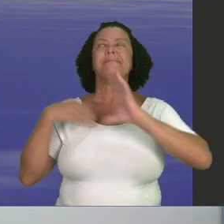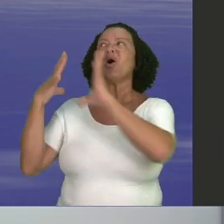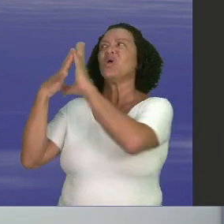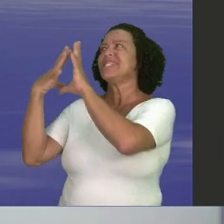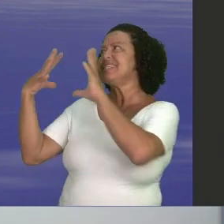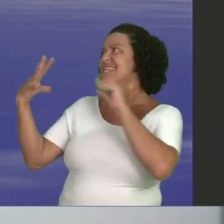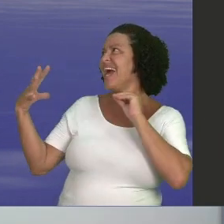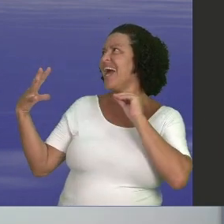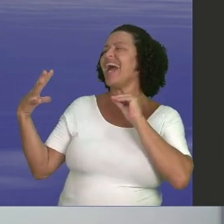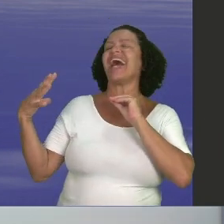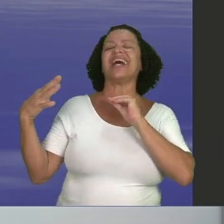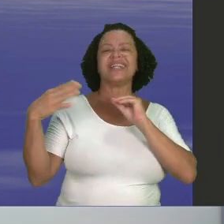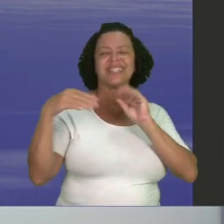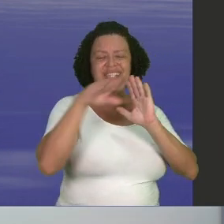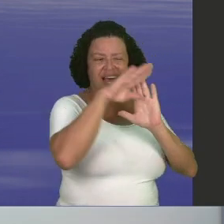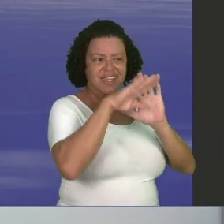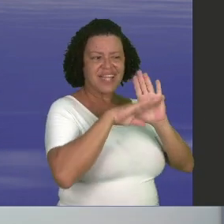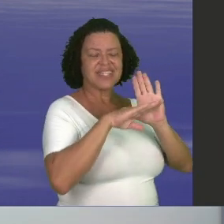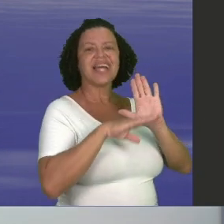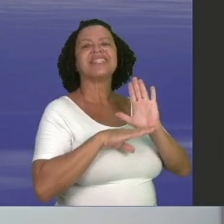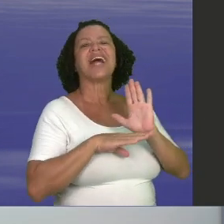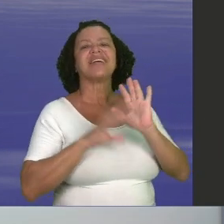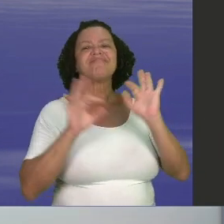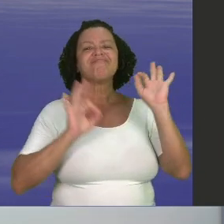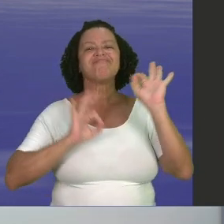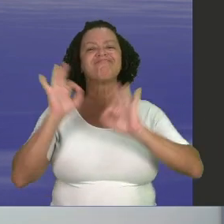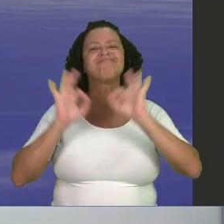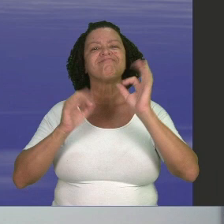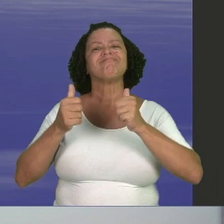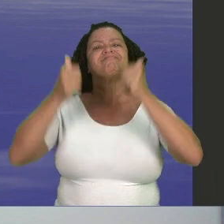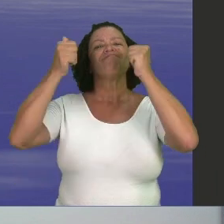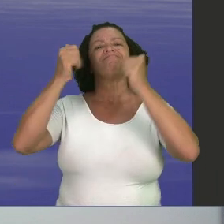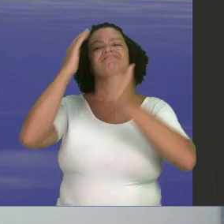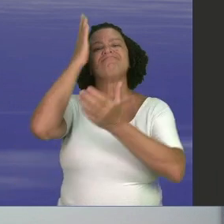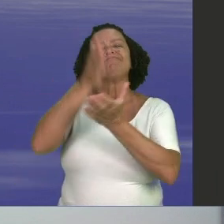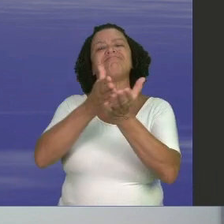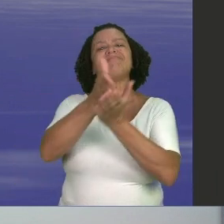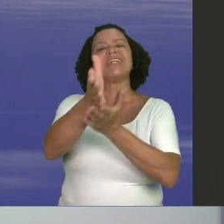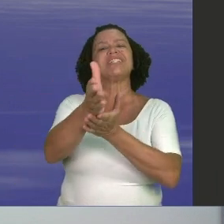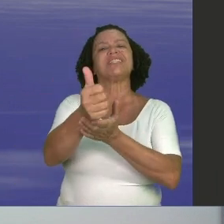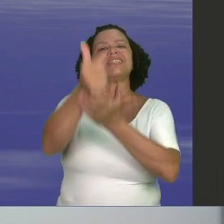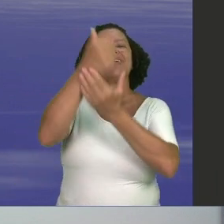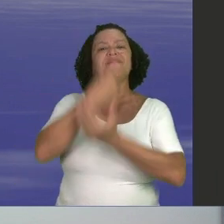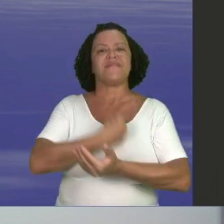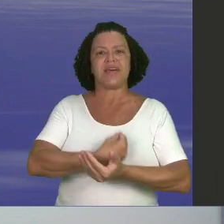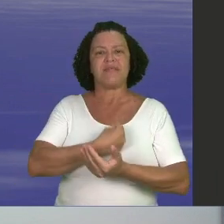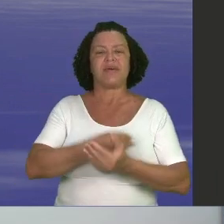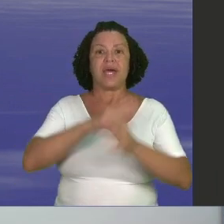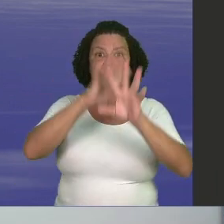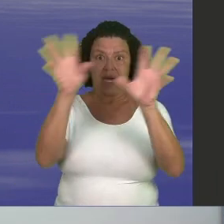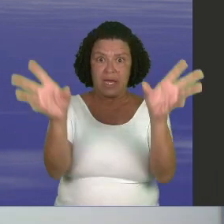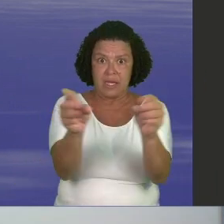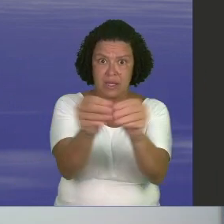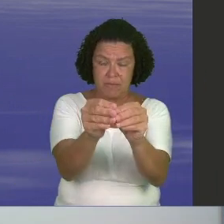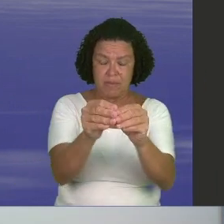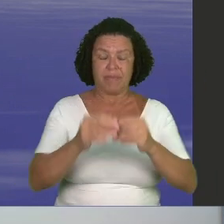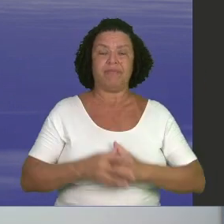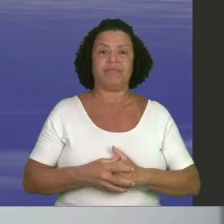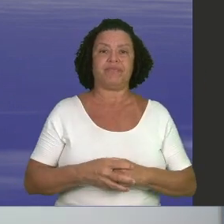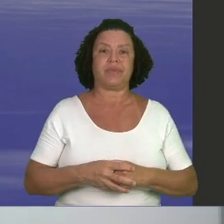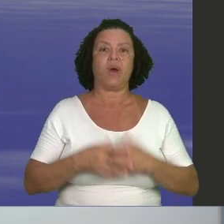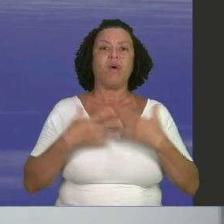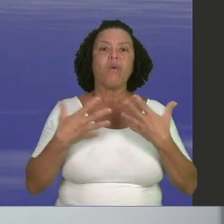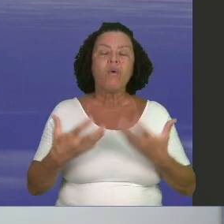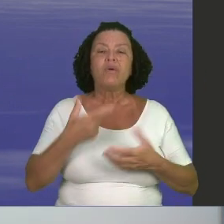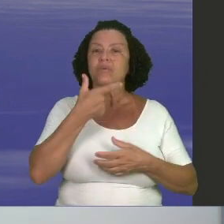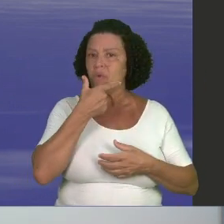todas as horas, com a invencível disposição de vivenciar seus princípios em plenitude. Resumindo, enquanto o